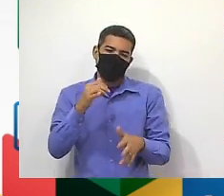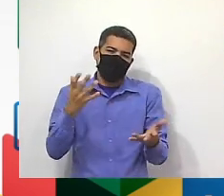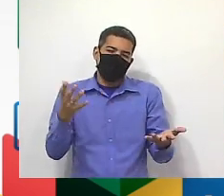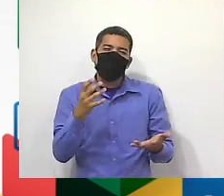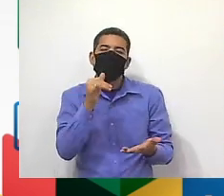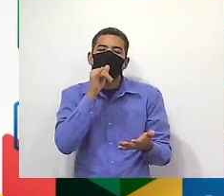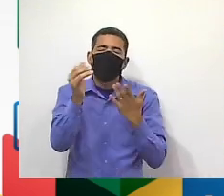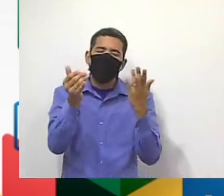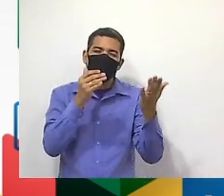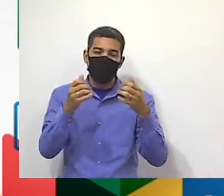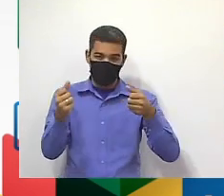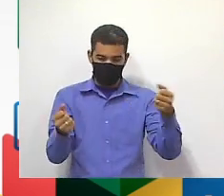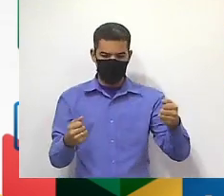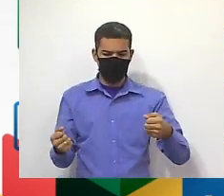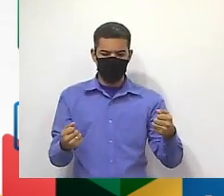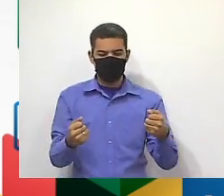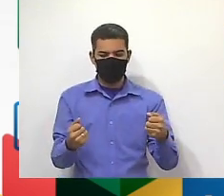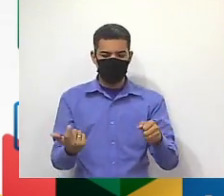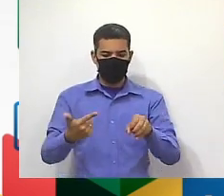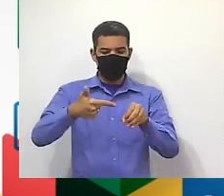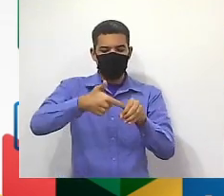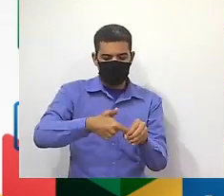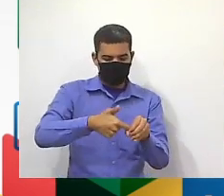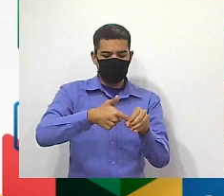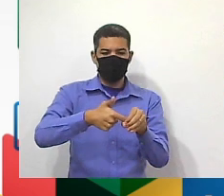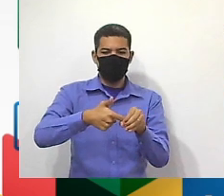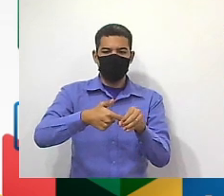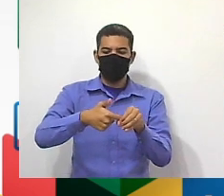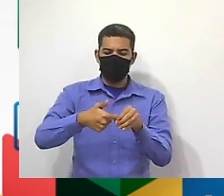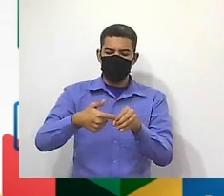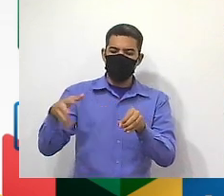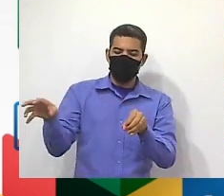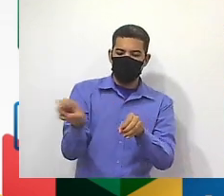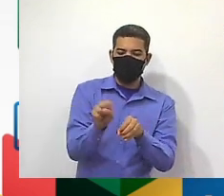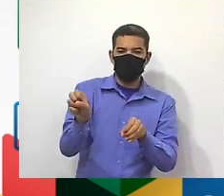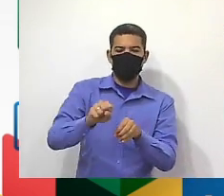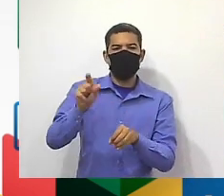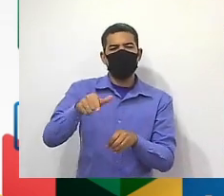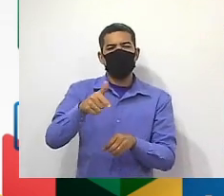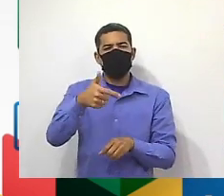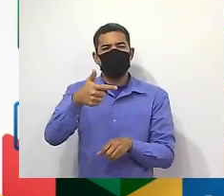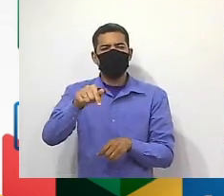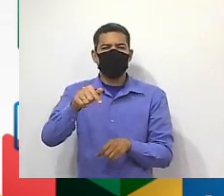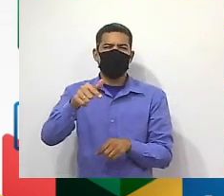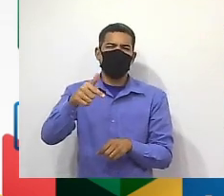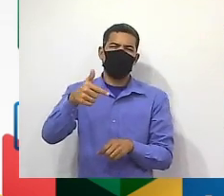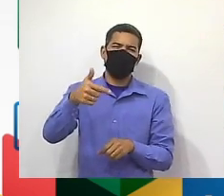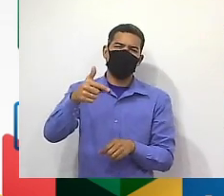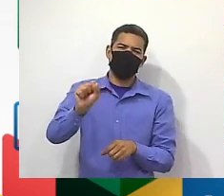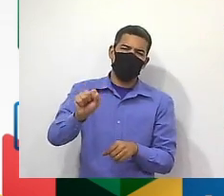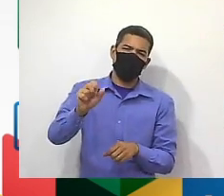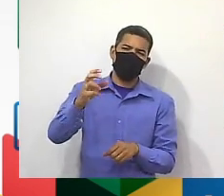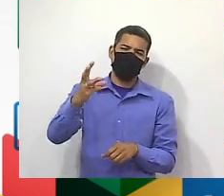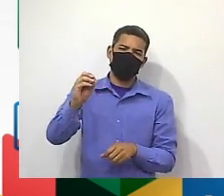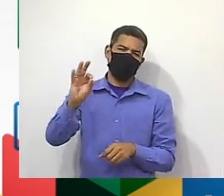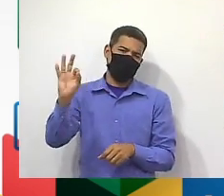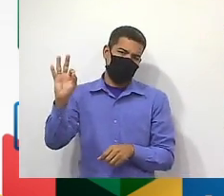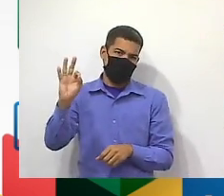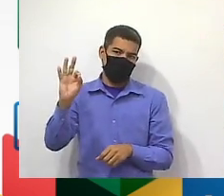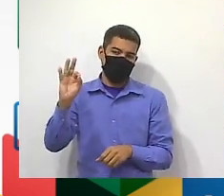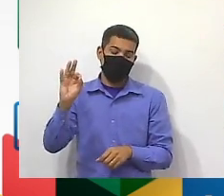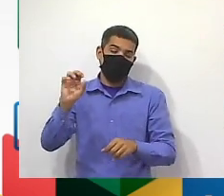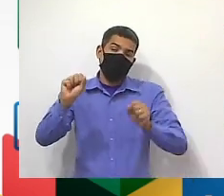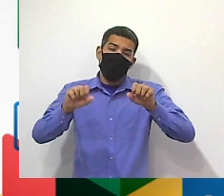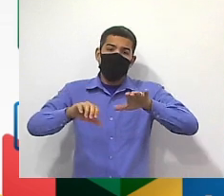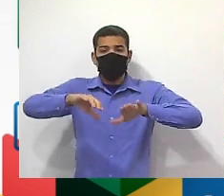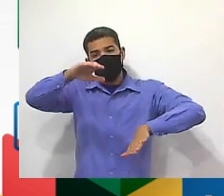de combustível, a temperatura dele é 27, 28, 30 graus. Isso pode mudar um pouco para mais